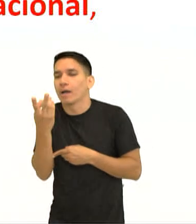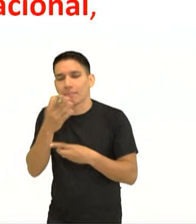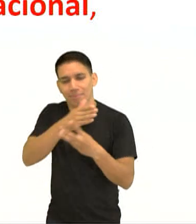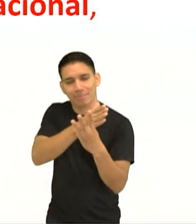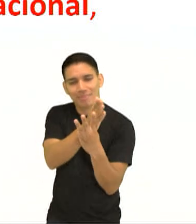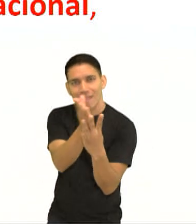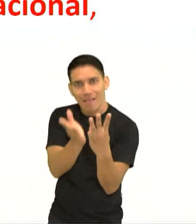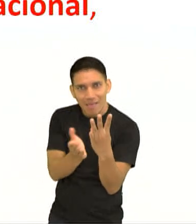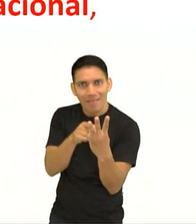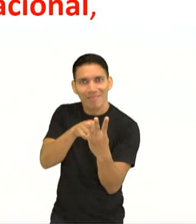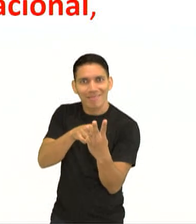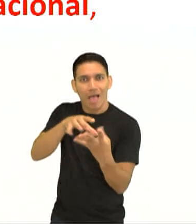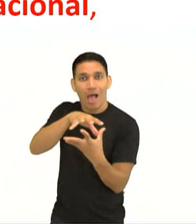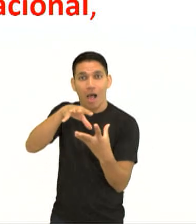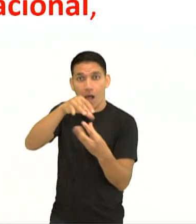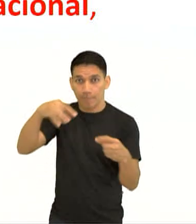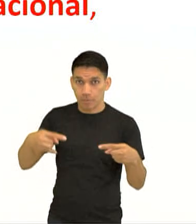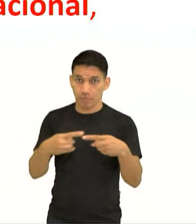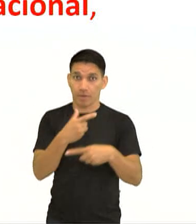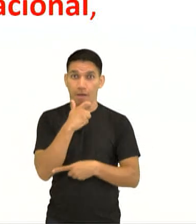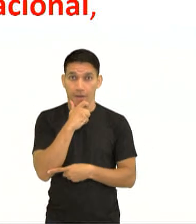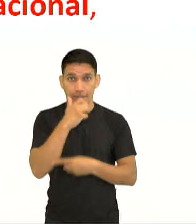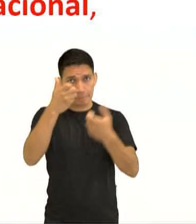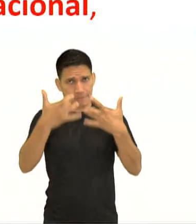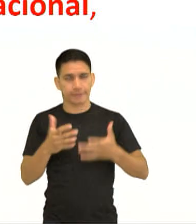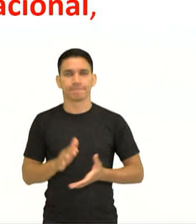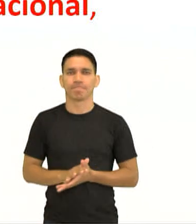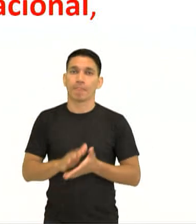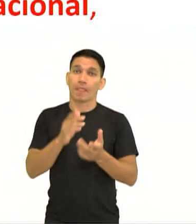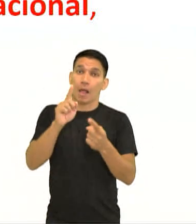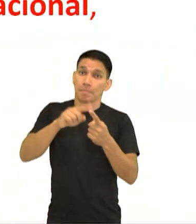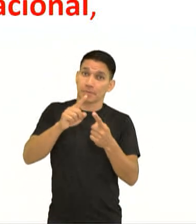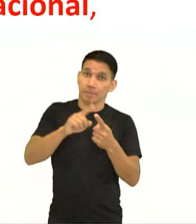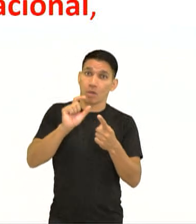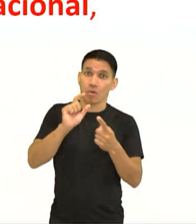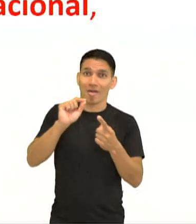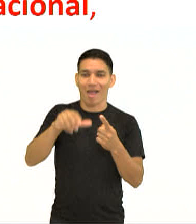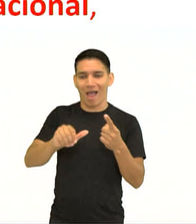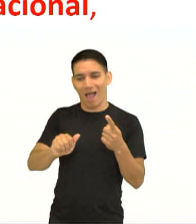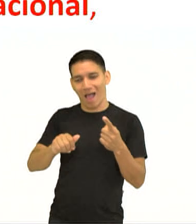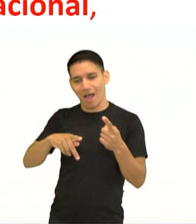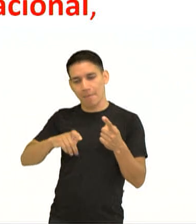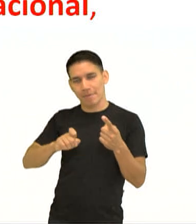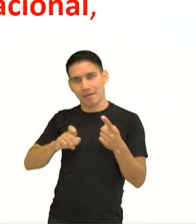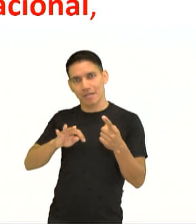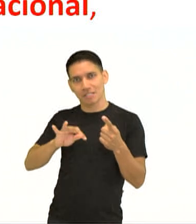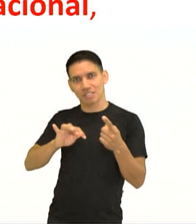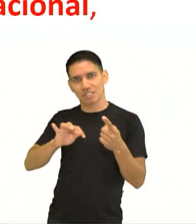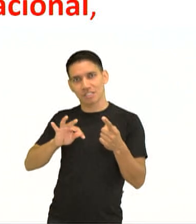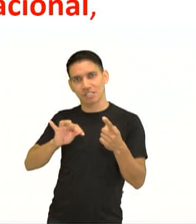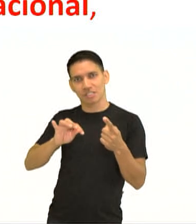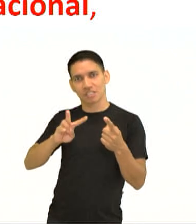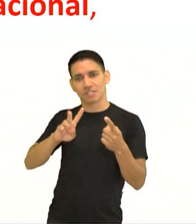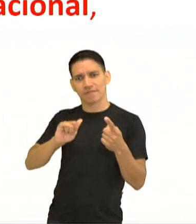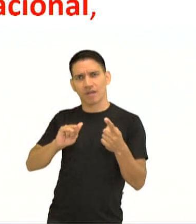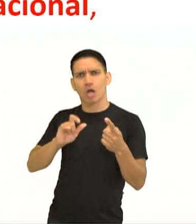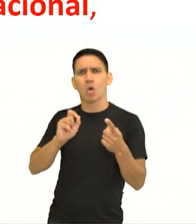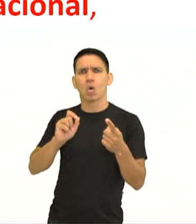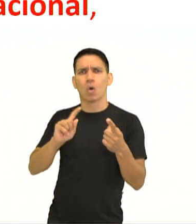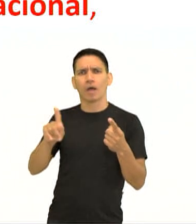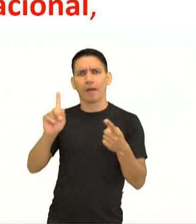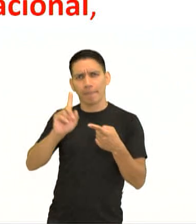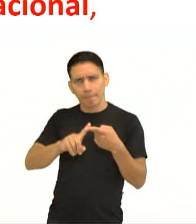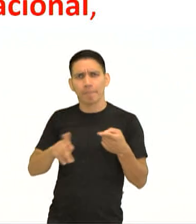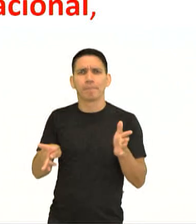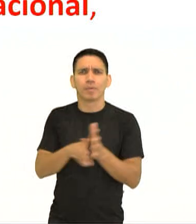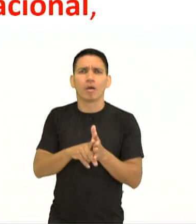de acordo com Platão? Explique-as. A primeira parte é a alma apetitiva ou concupiscente. Ela representa